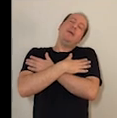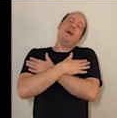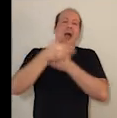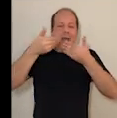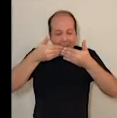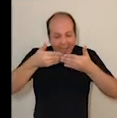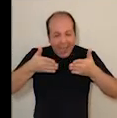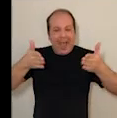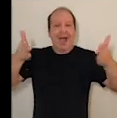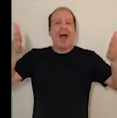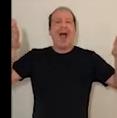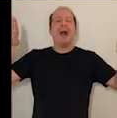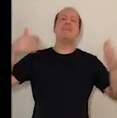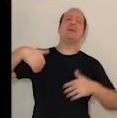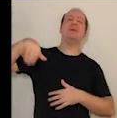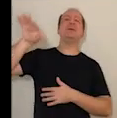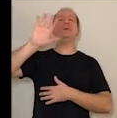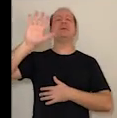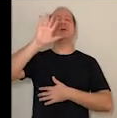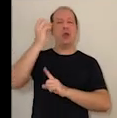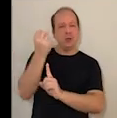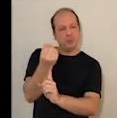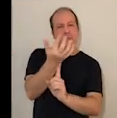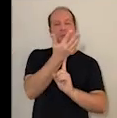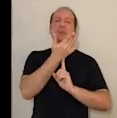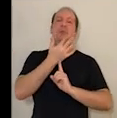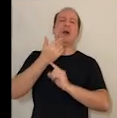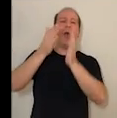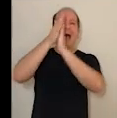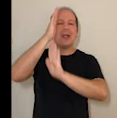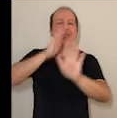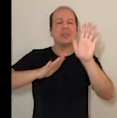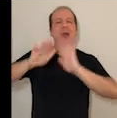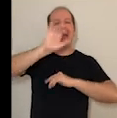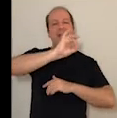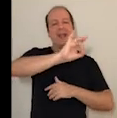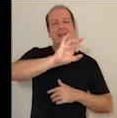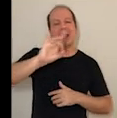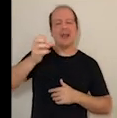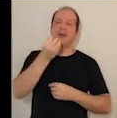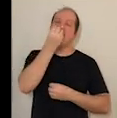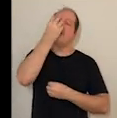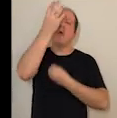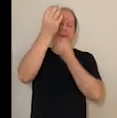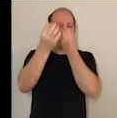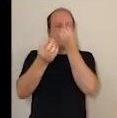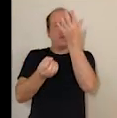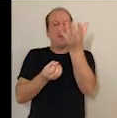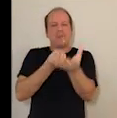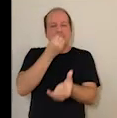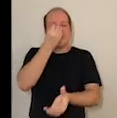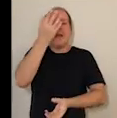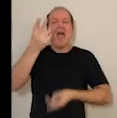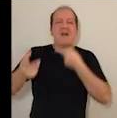o falecido Messer Volpone. Abram as cortinas, acendam os candelabros,